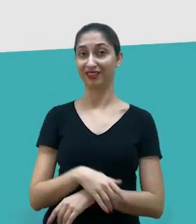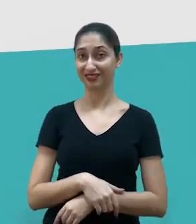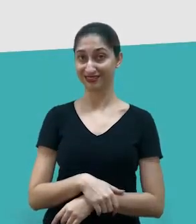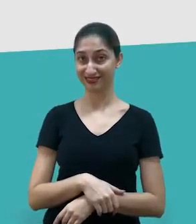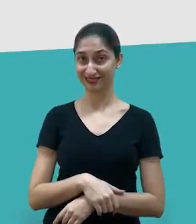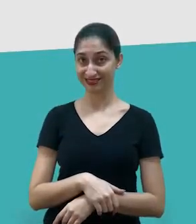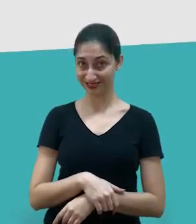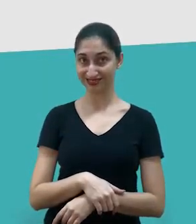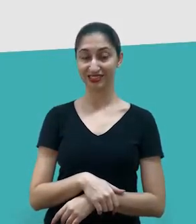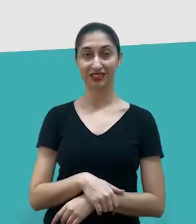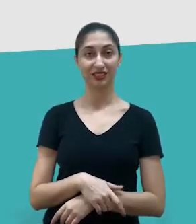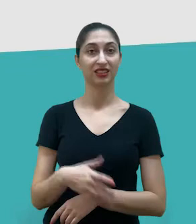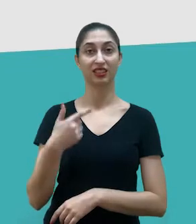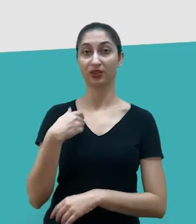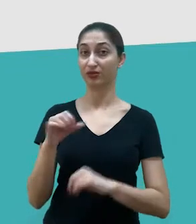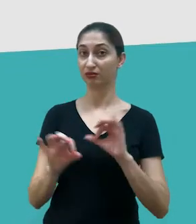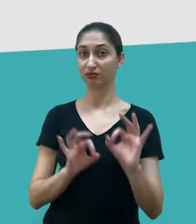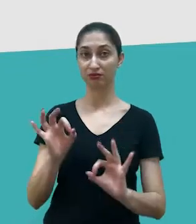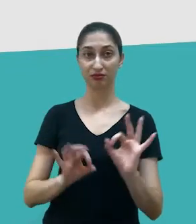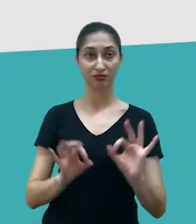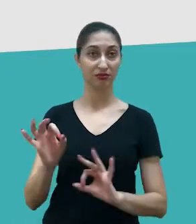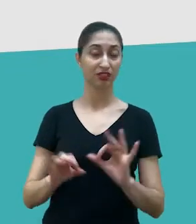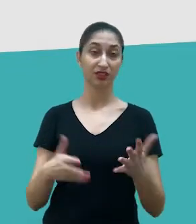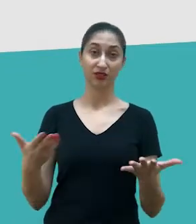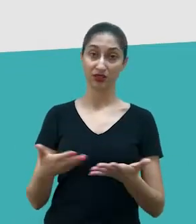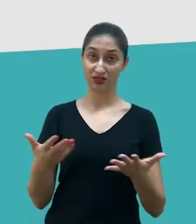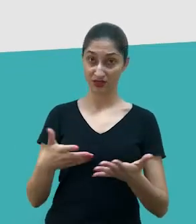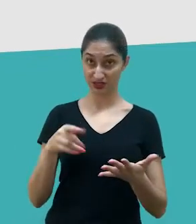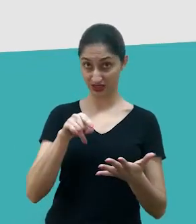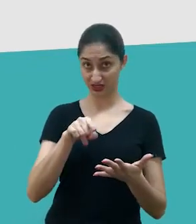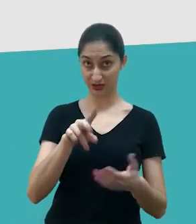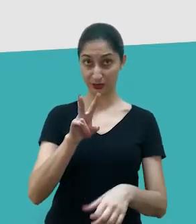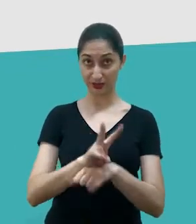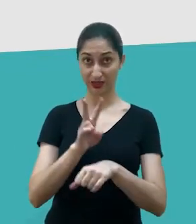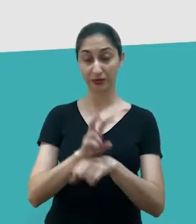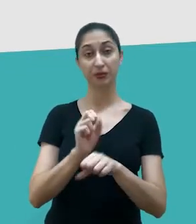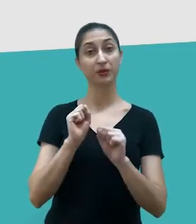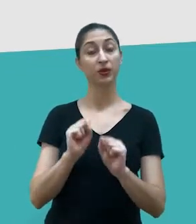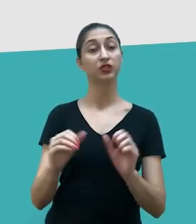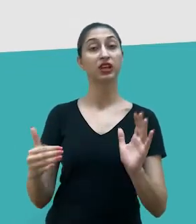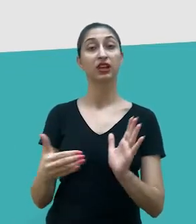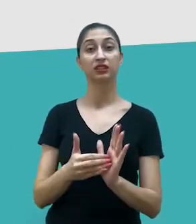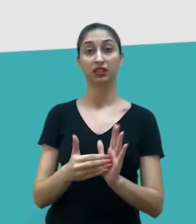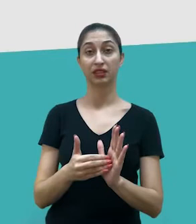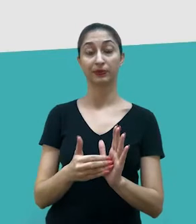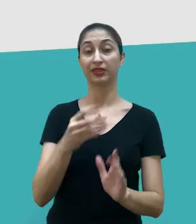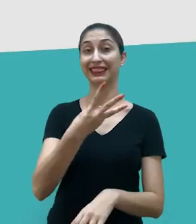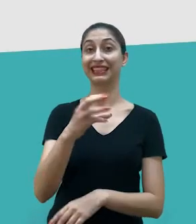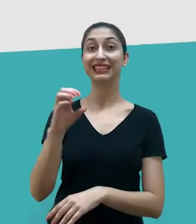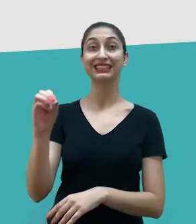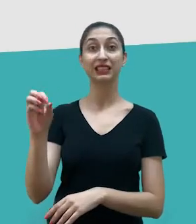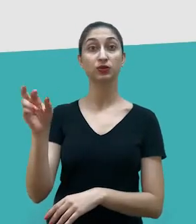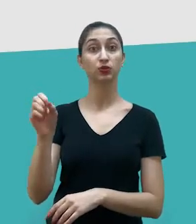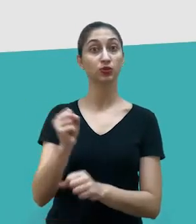foi totalmente remodelado e esse casaco, se bem conservado, pode durar até, pasme,